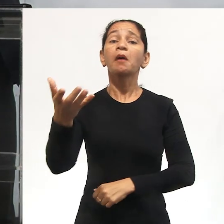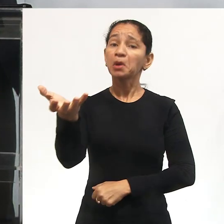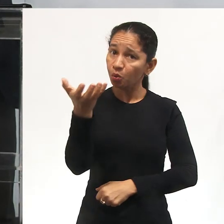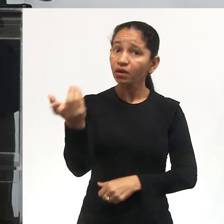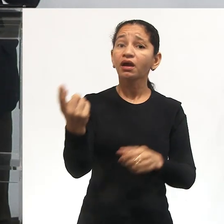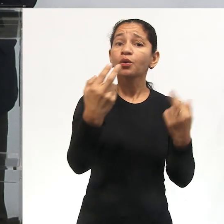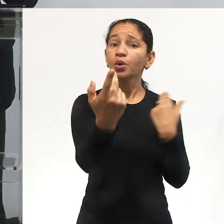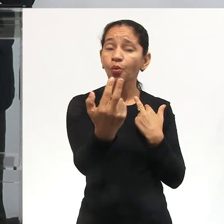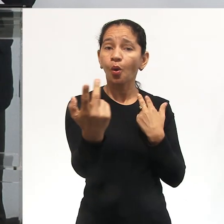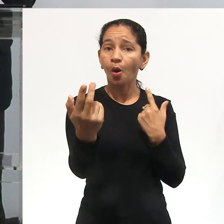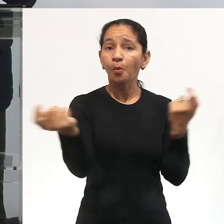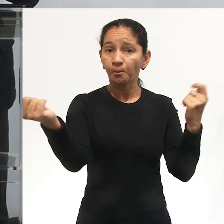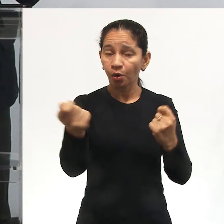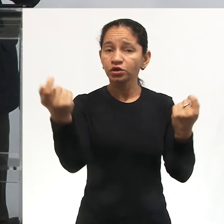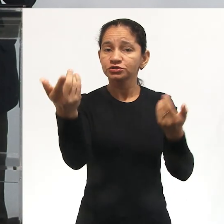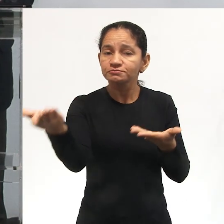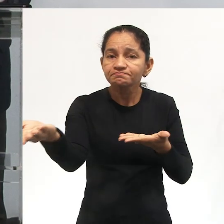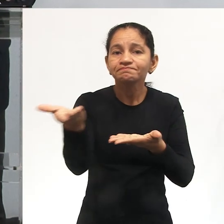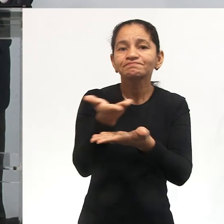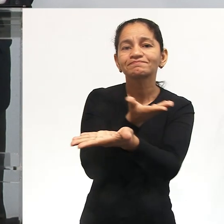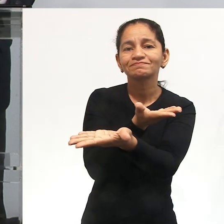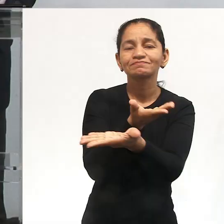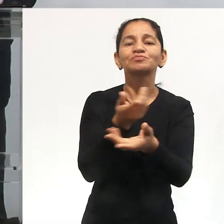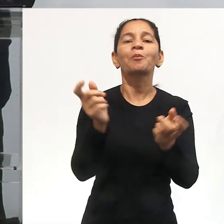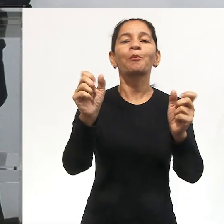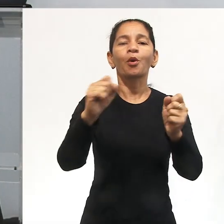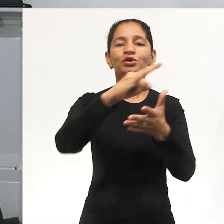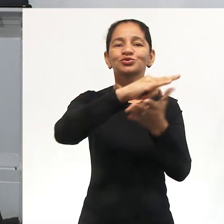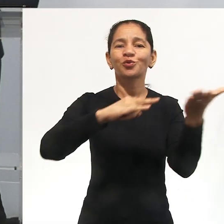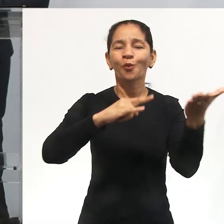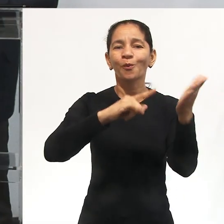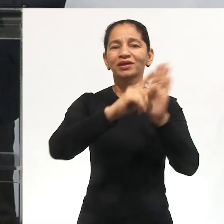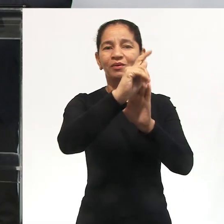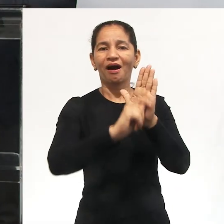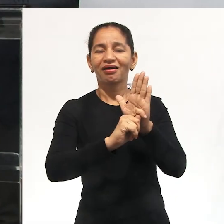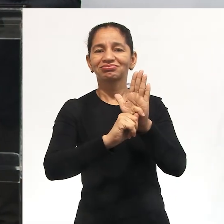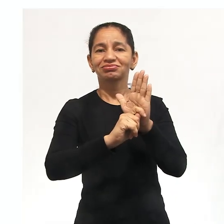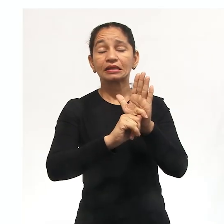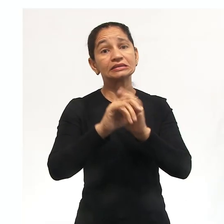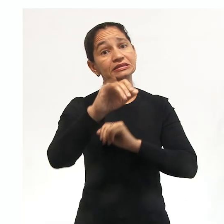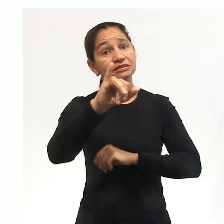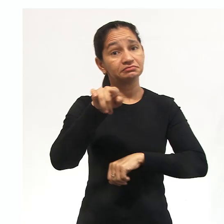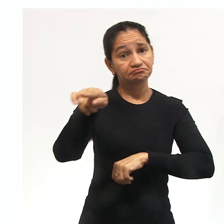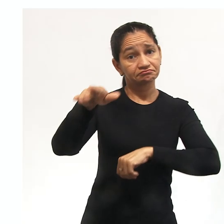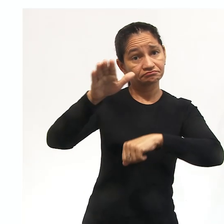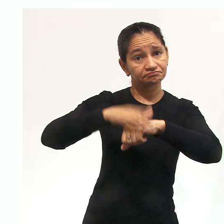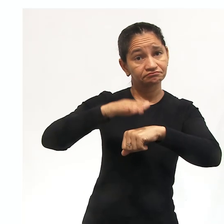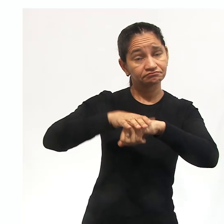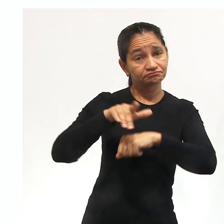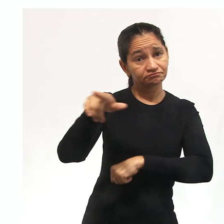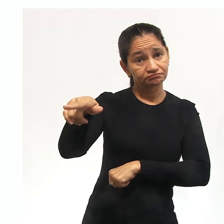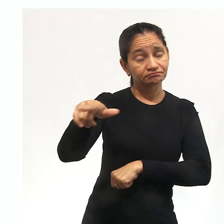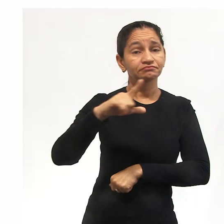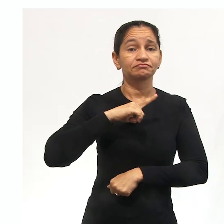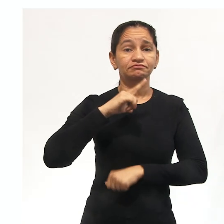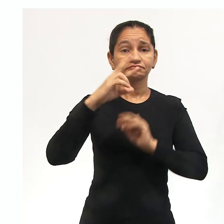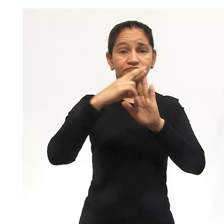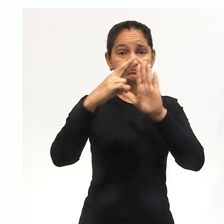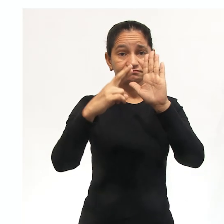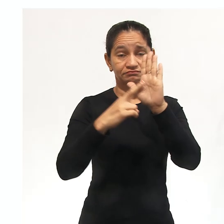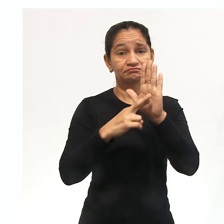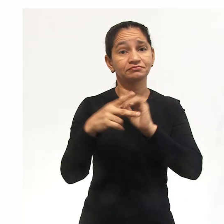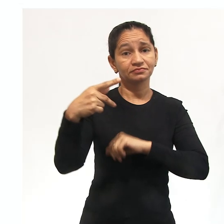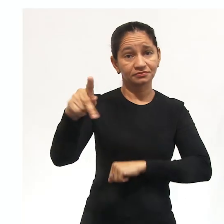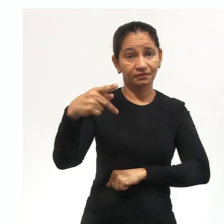quero contratar também essa água a este preço. Caso sejam cumpridos os requisitos, aqui ó, os requisitos para